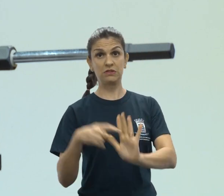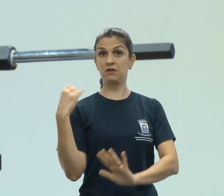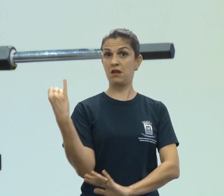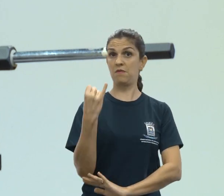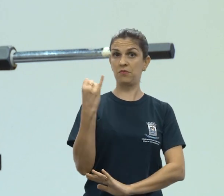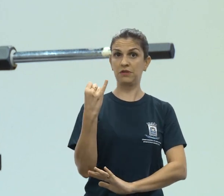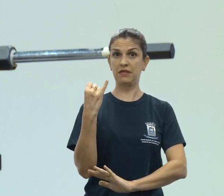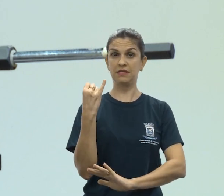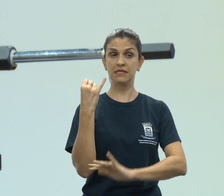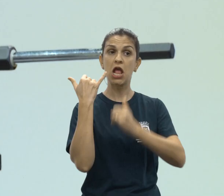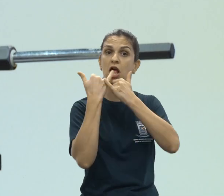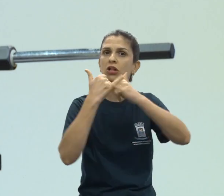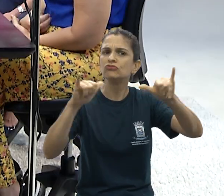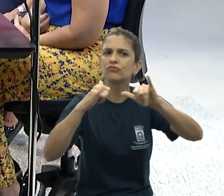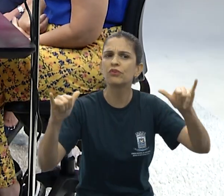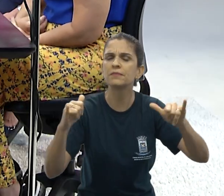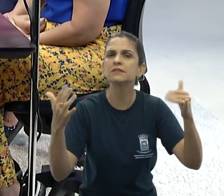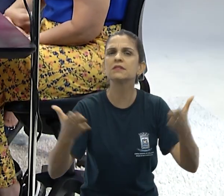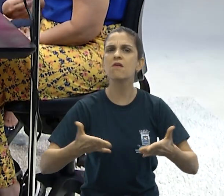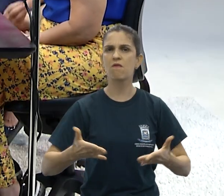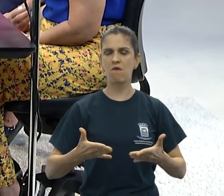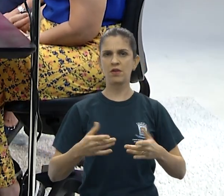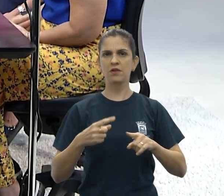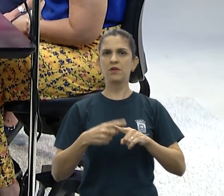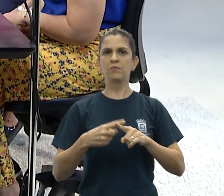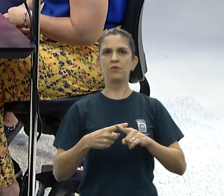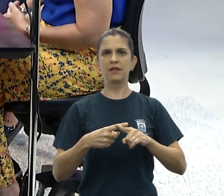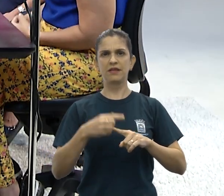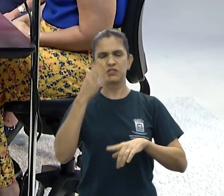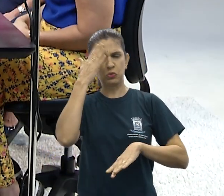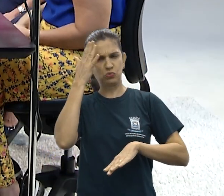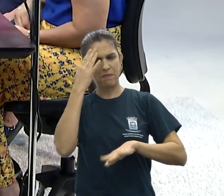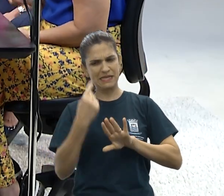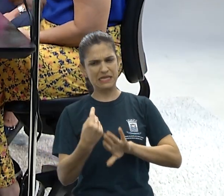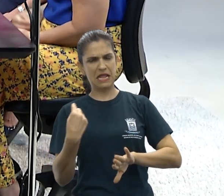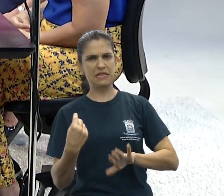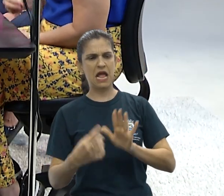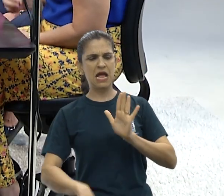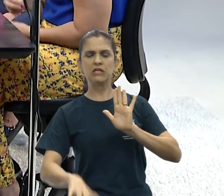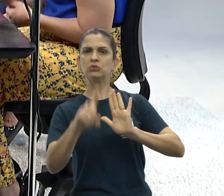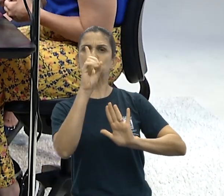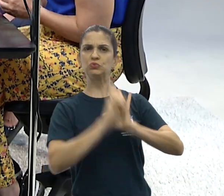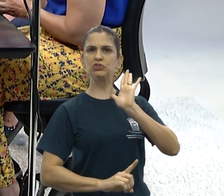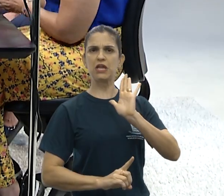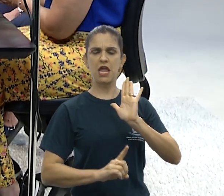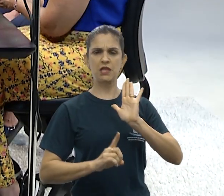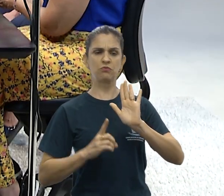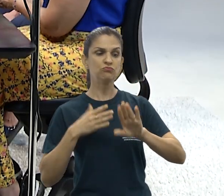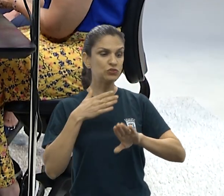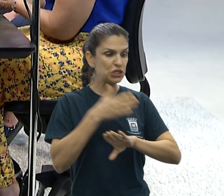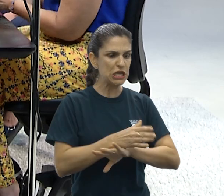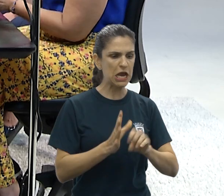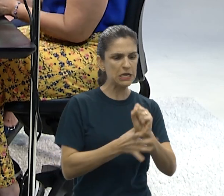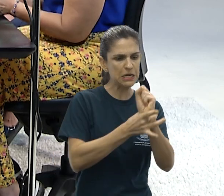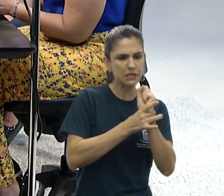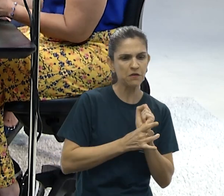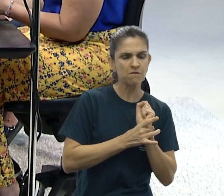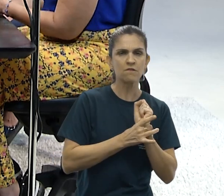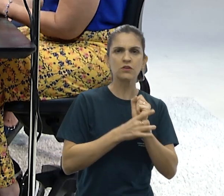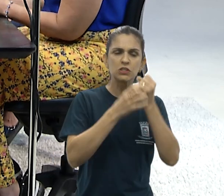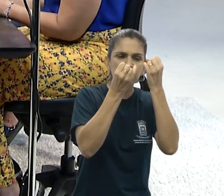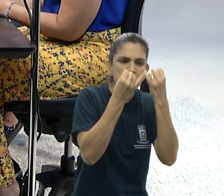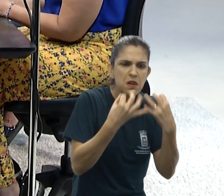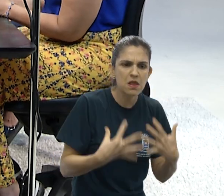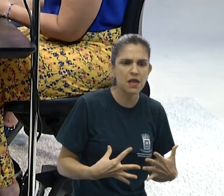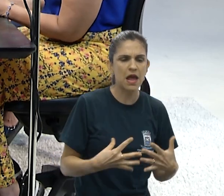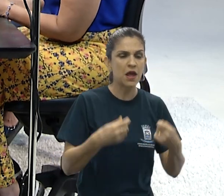Por quê? Porque se eu soubesse que eu tinha esse direito de ir lá na defensoria e falar, olha, eu não consigo fazer lá, eu preciso